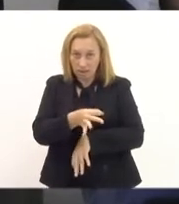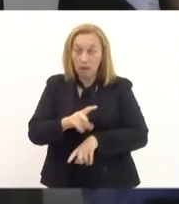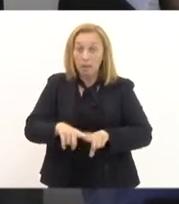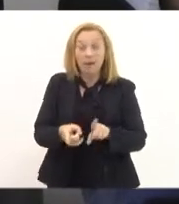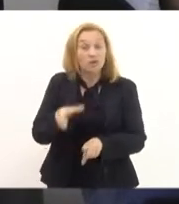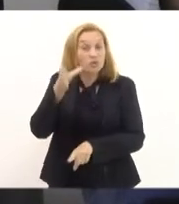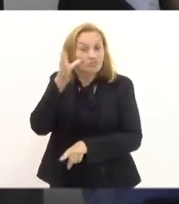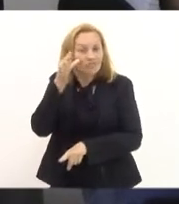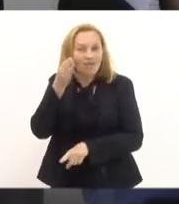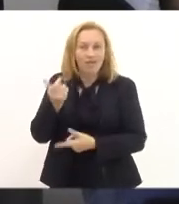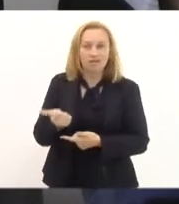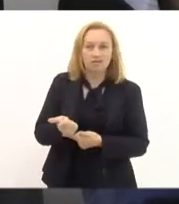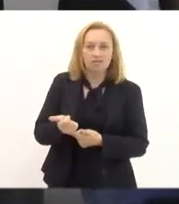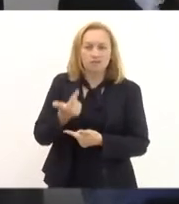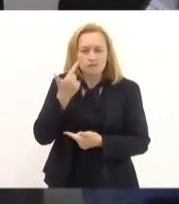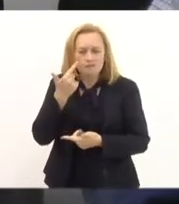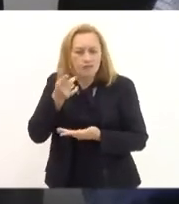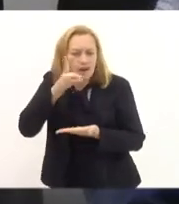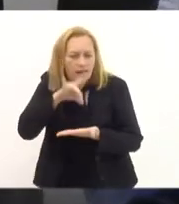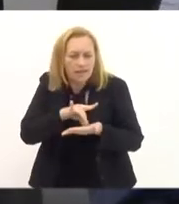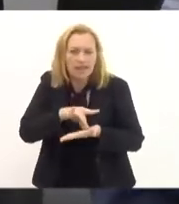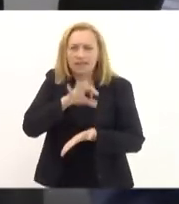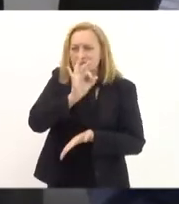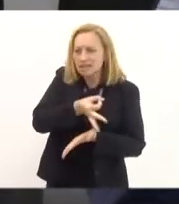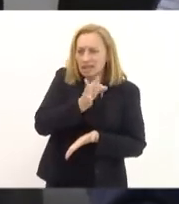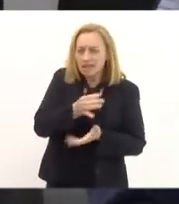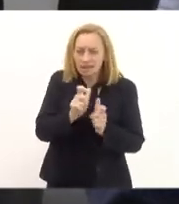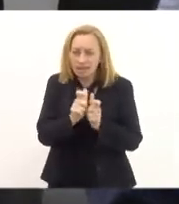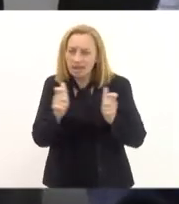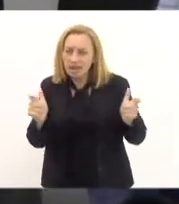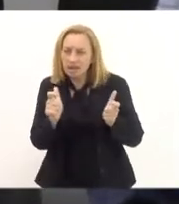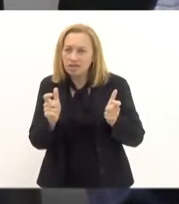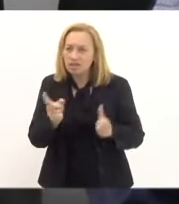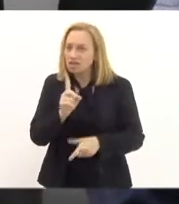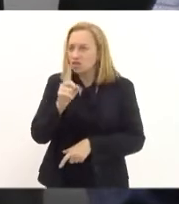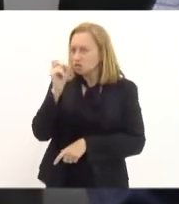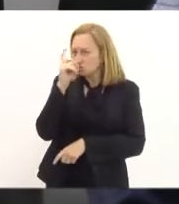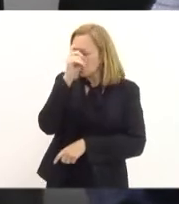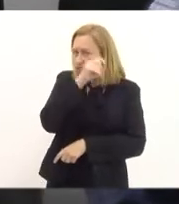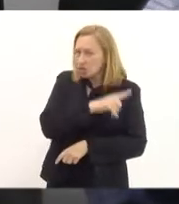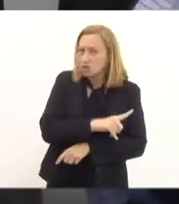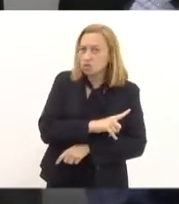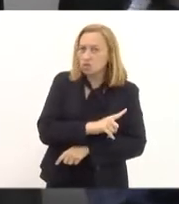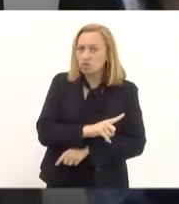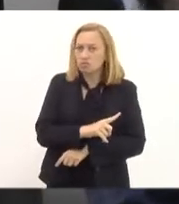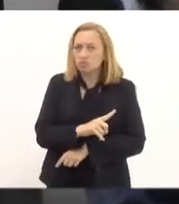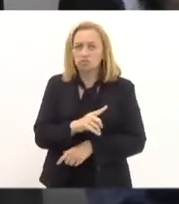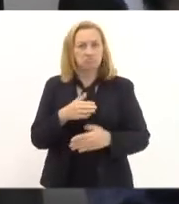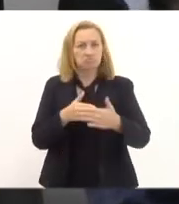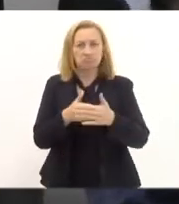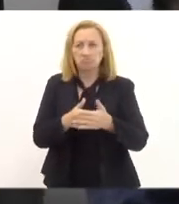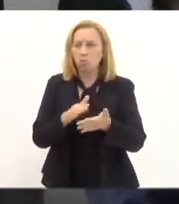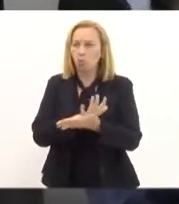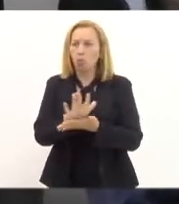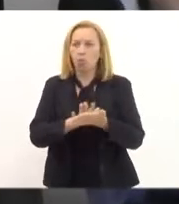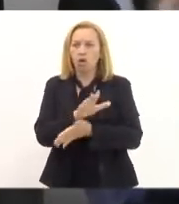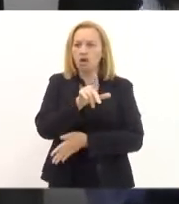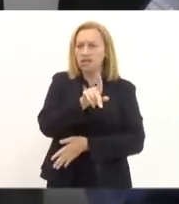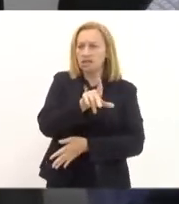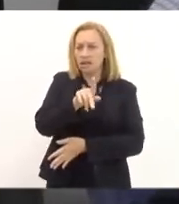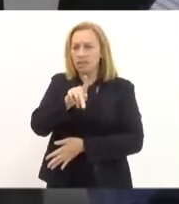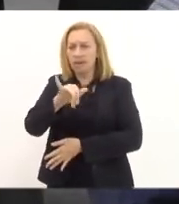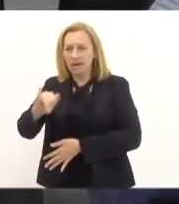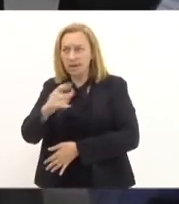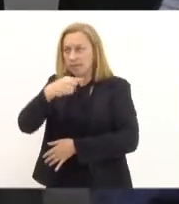interesse de buscar a realização o fatos era tão grande que não foi difícil nem nem novo obstáculo para essa CPI